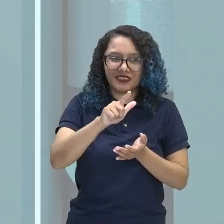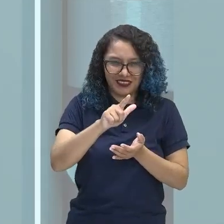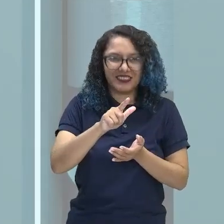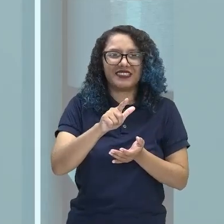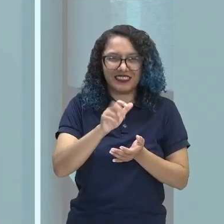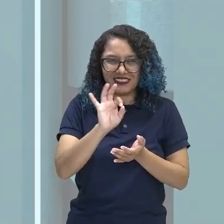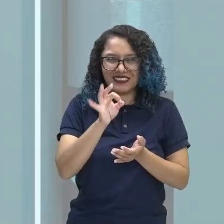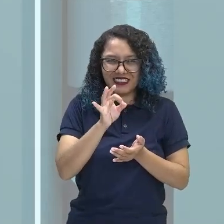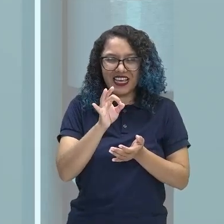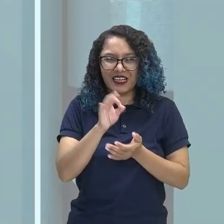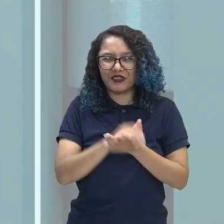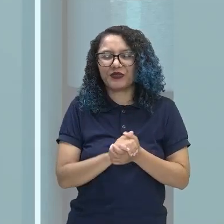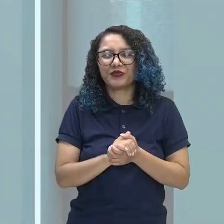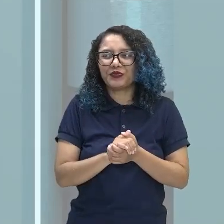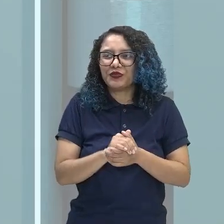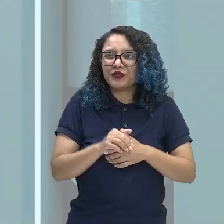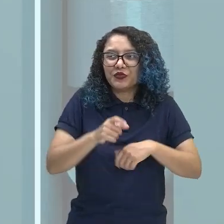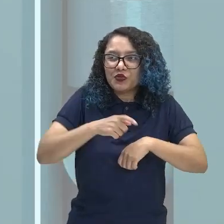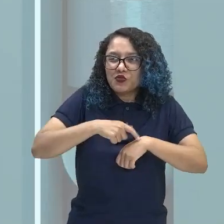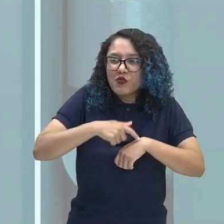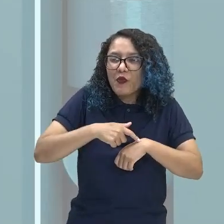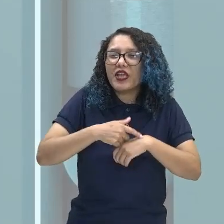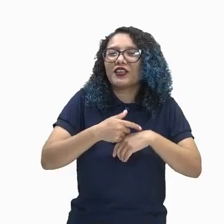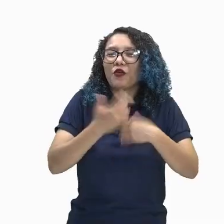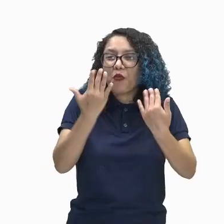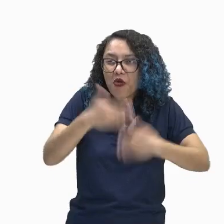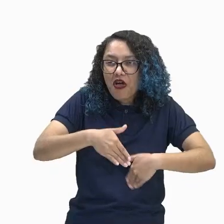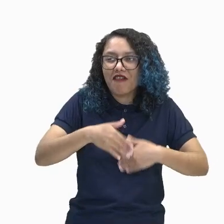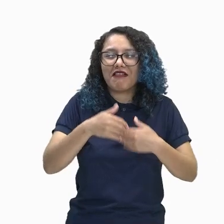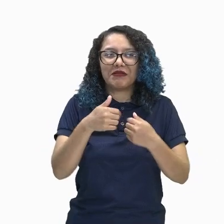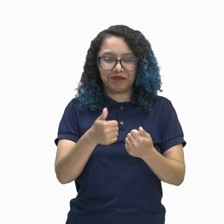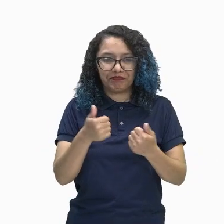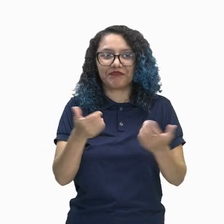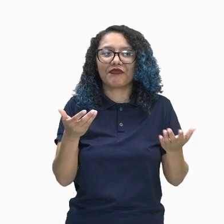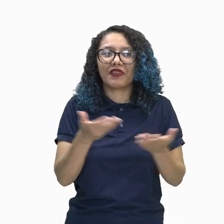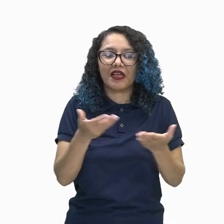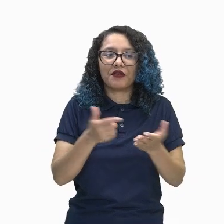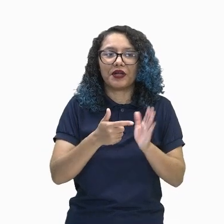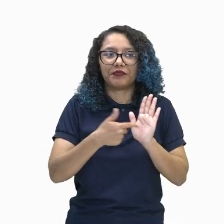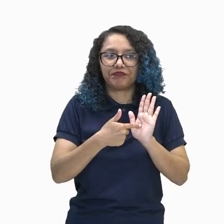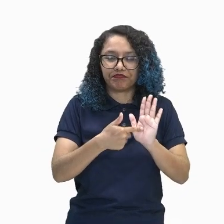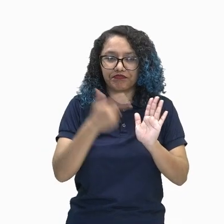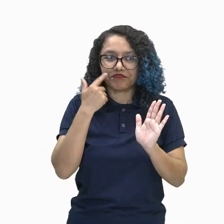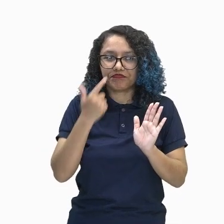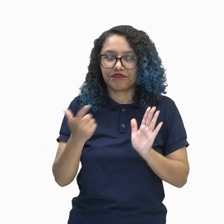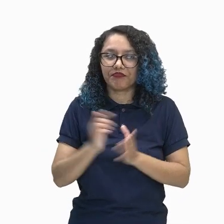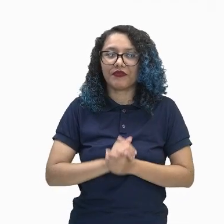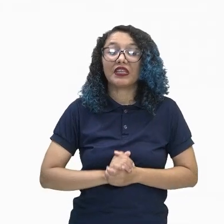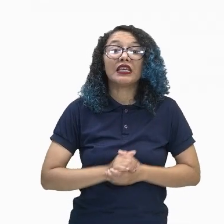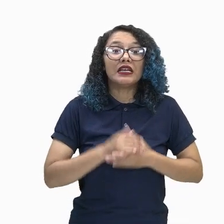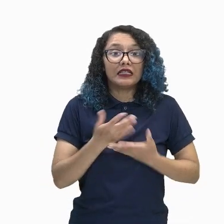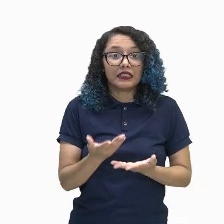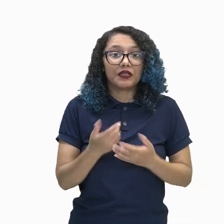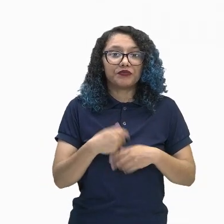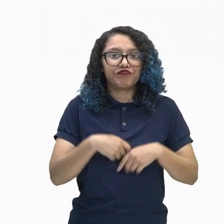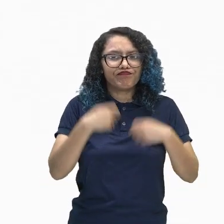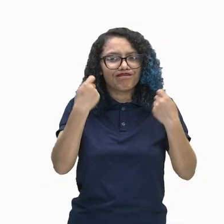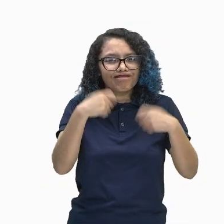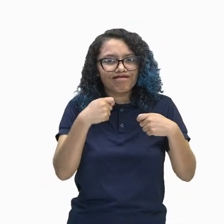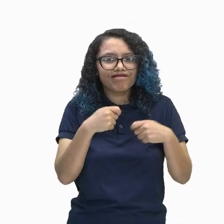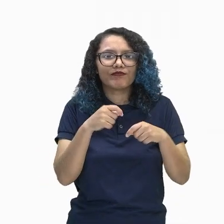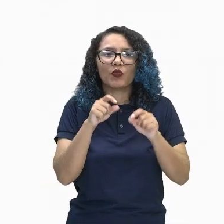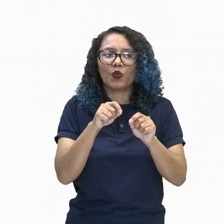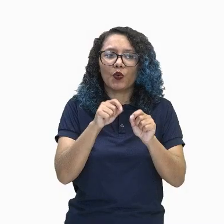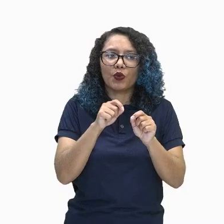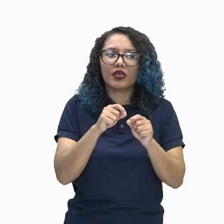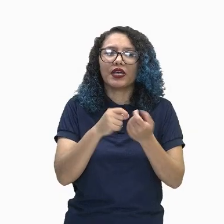no Exame Nacional do Enem, ok? Então, vamos lá? Então, olha só. É necessário, portanto, a somatória de forças e